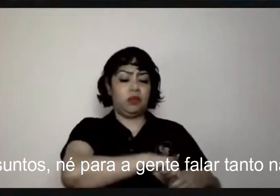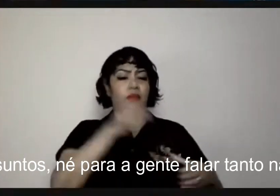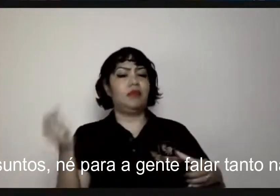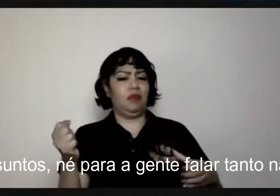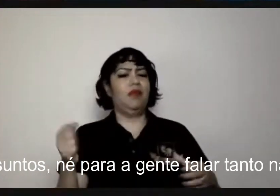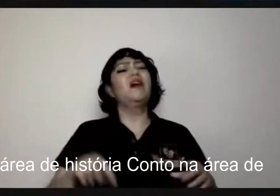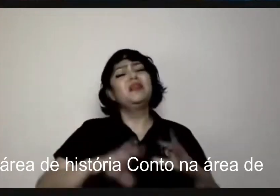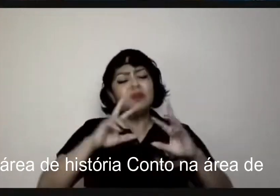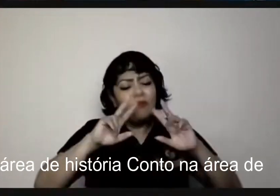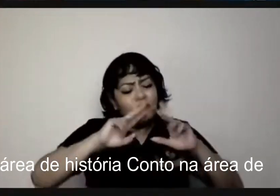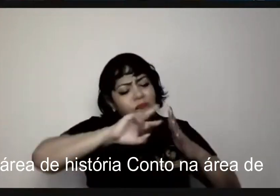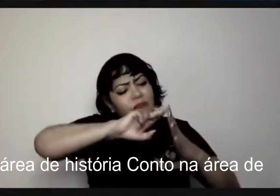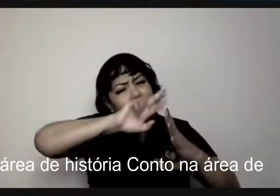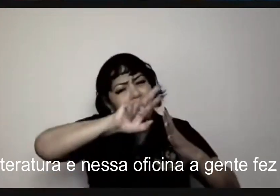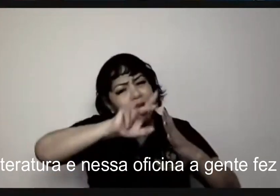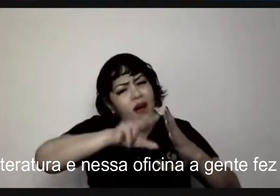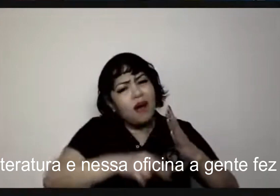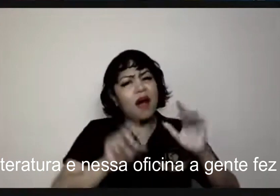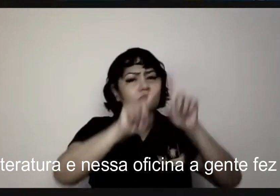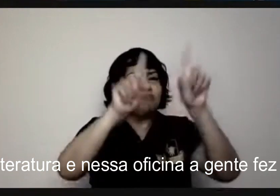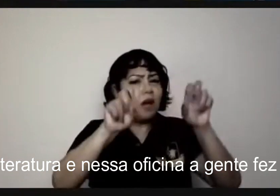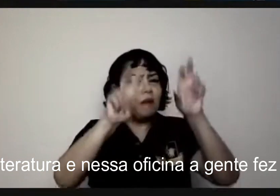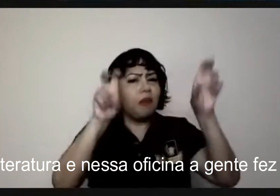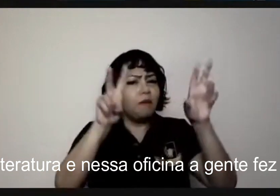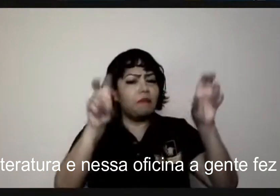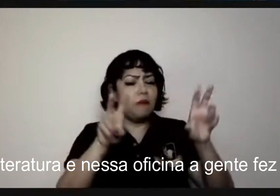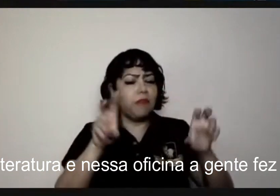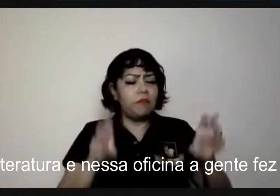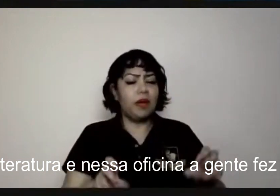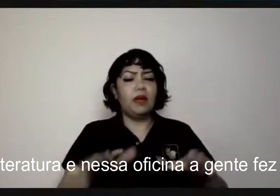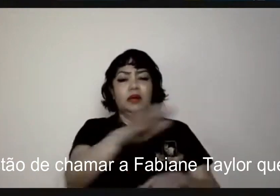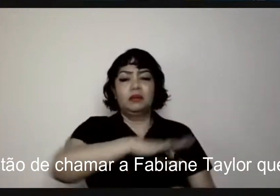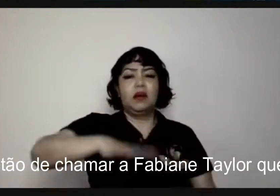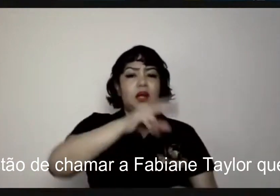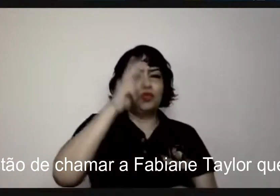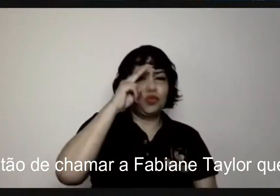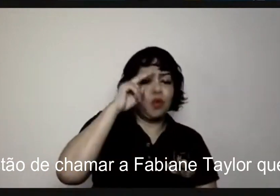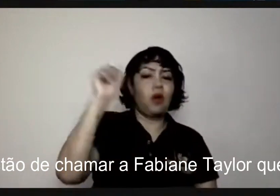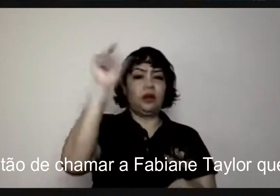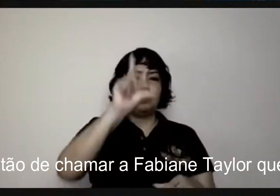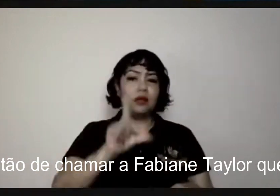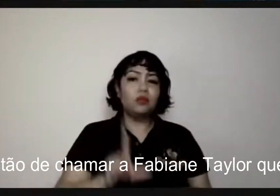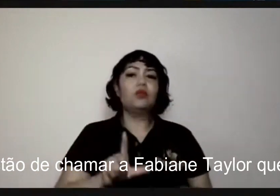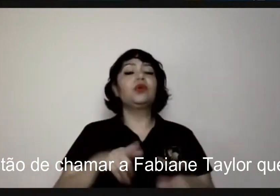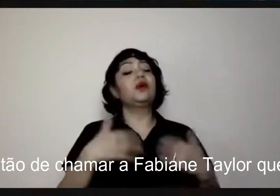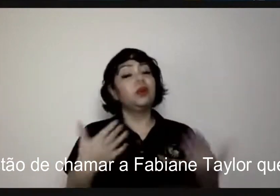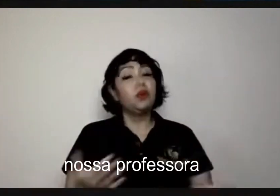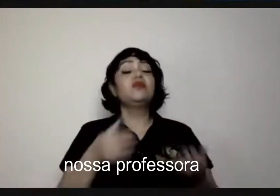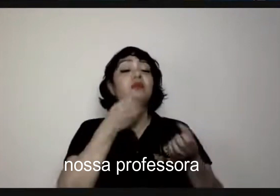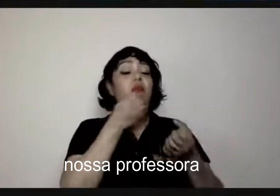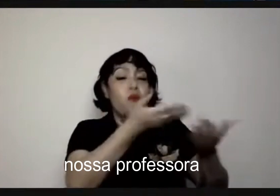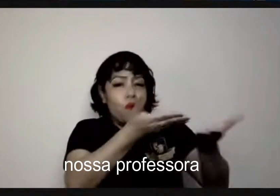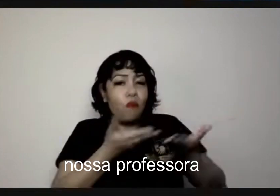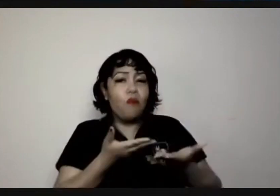falar, tanto na área de história quanto na área de literatura. E nessa oficina, a gente fez questão de chamar a Fabiane Taylor, que é a